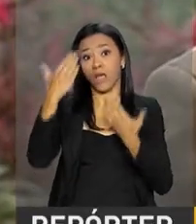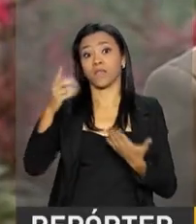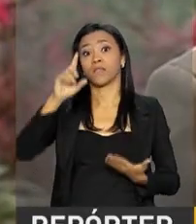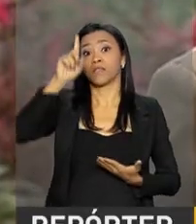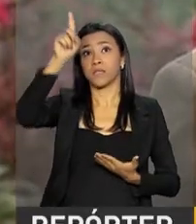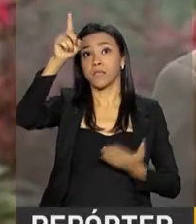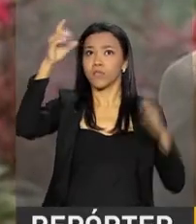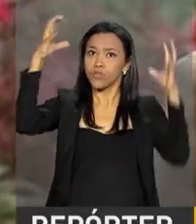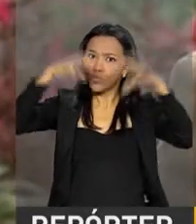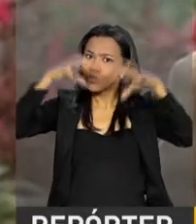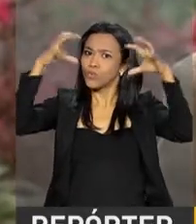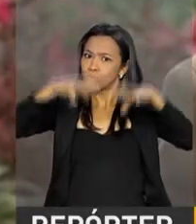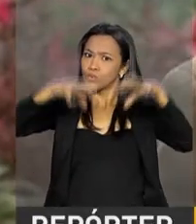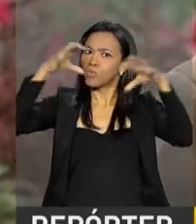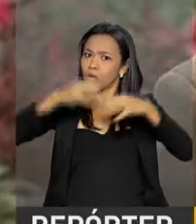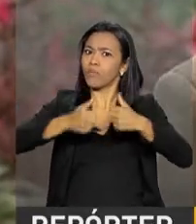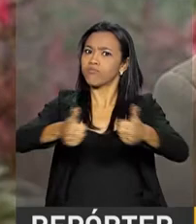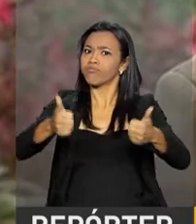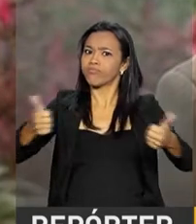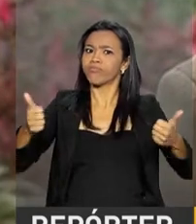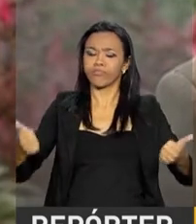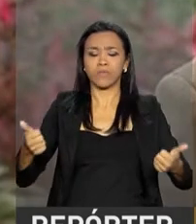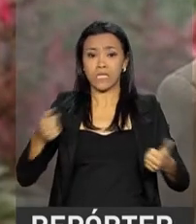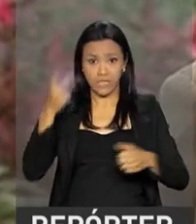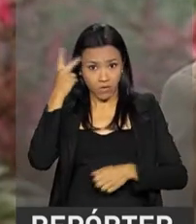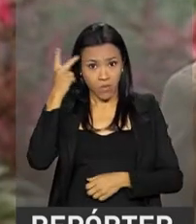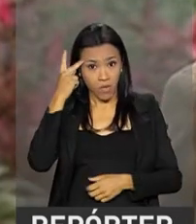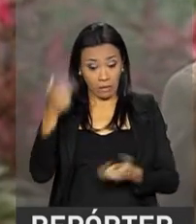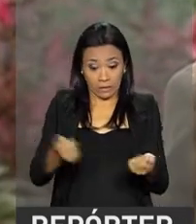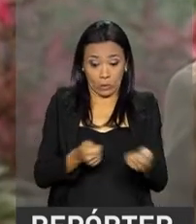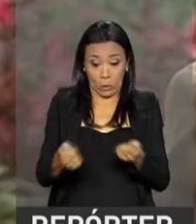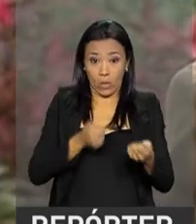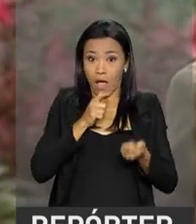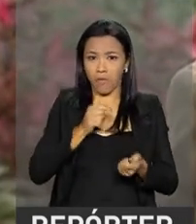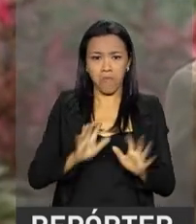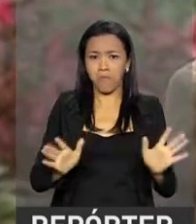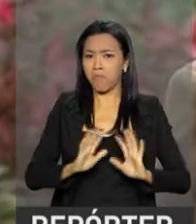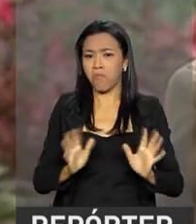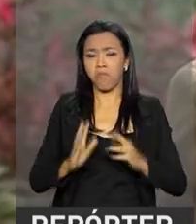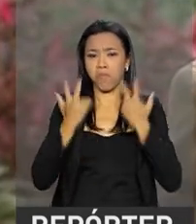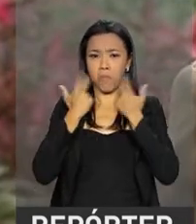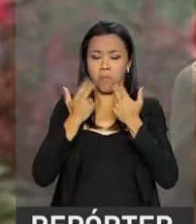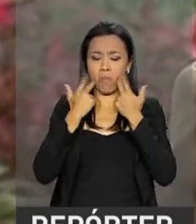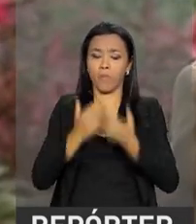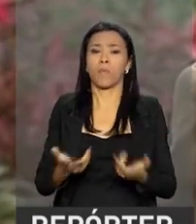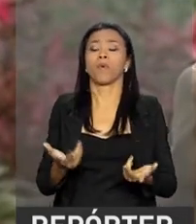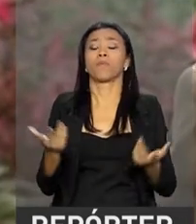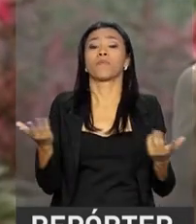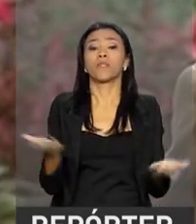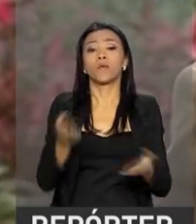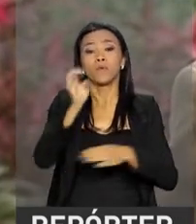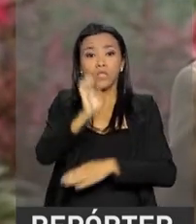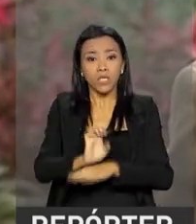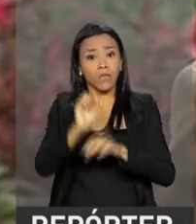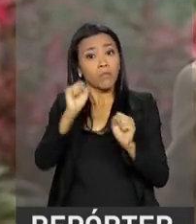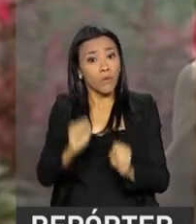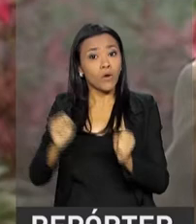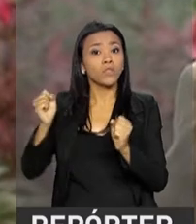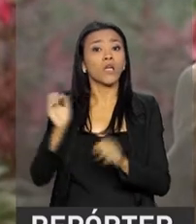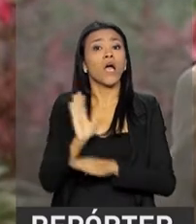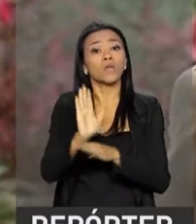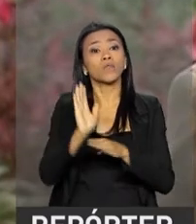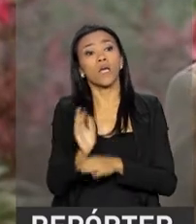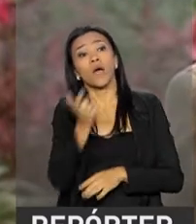são paulo está livre do racionamento e com os níveis das principais represas acima da média o estado pode ajudar quem